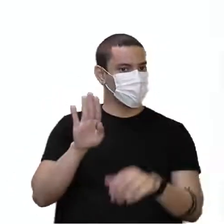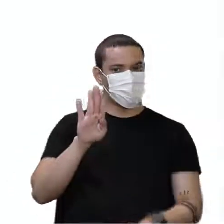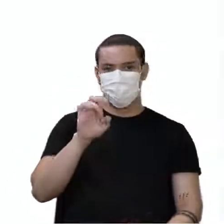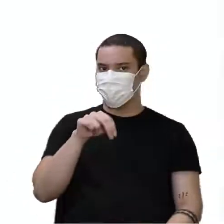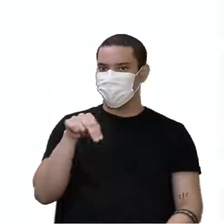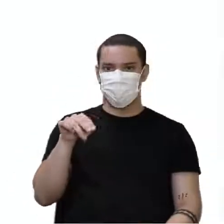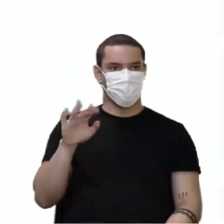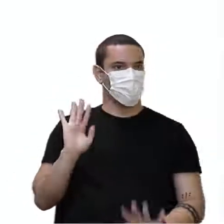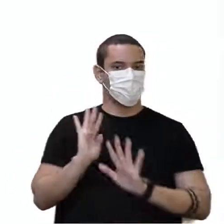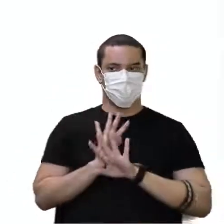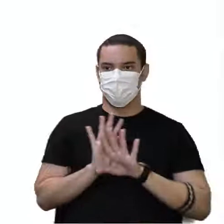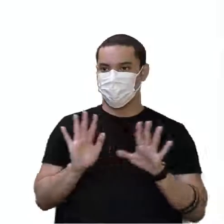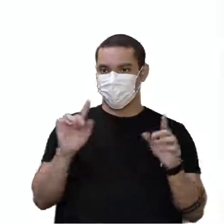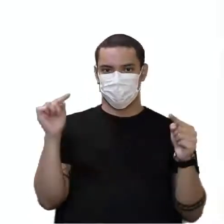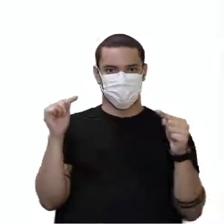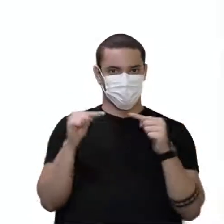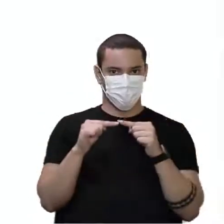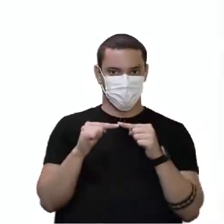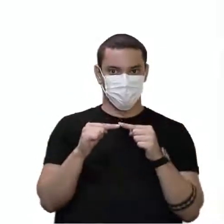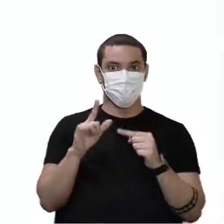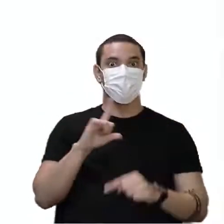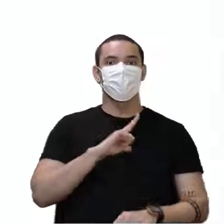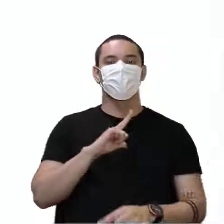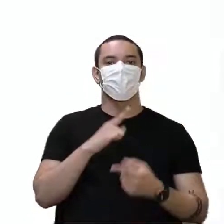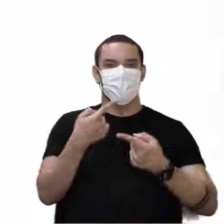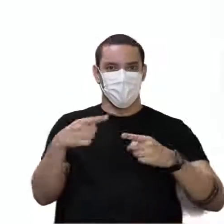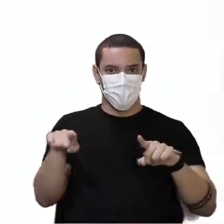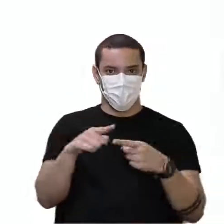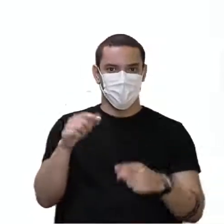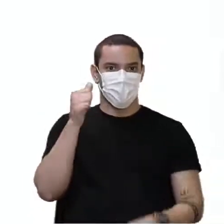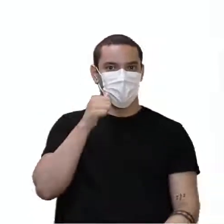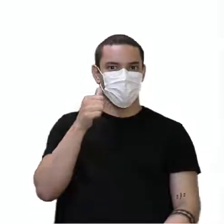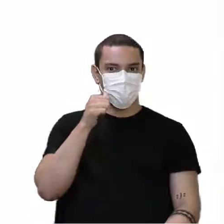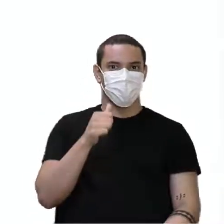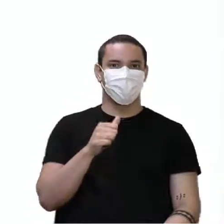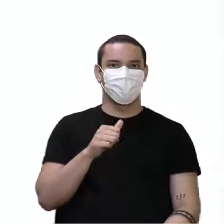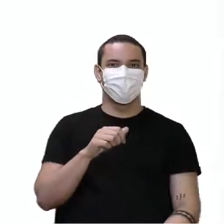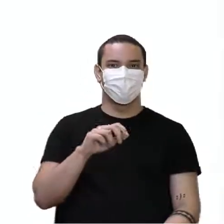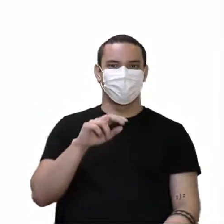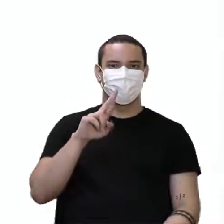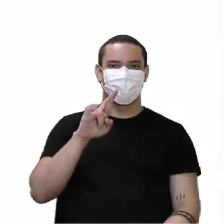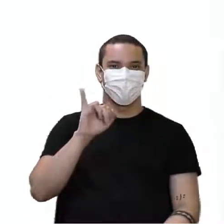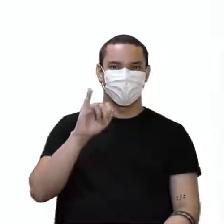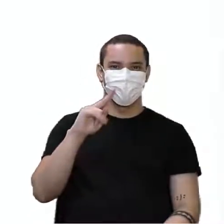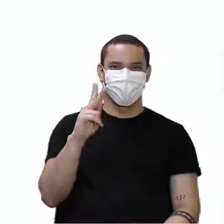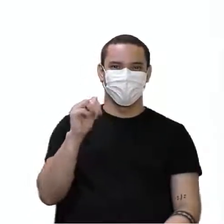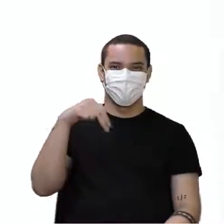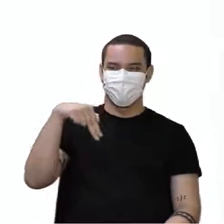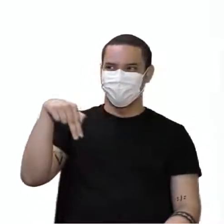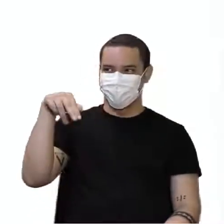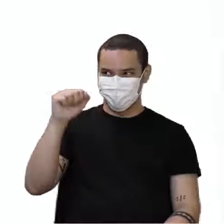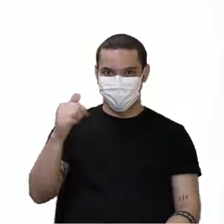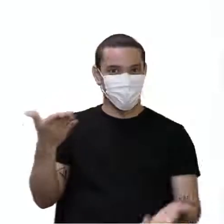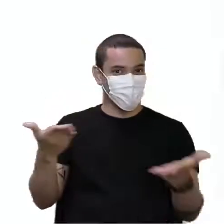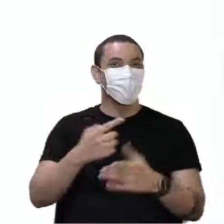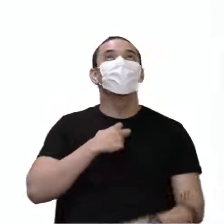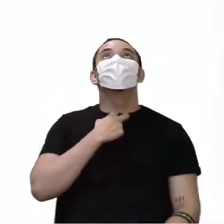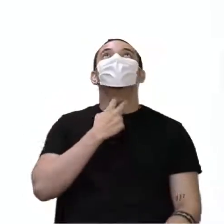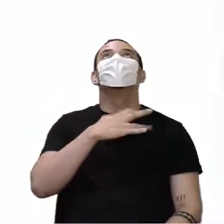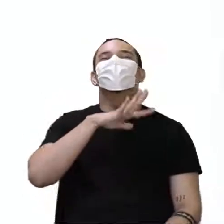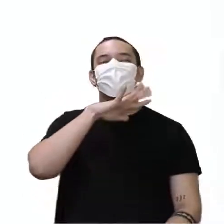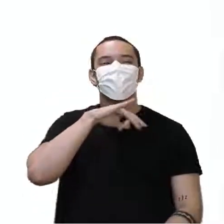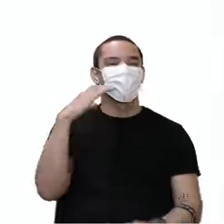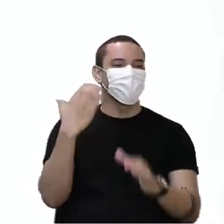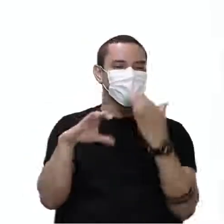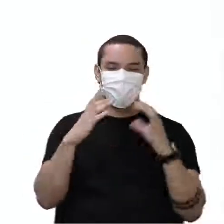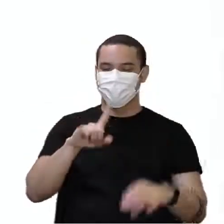been. Where have you been? Tem uma música da Rihanna que eu gosto. Tá bom, chega. Não dá pra cantar, não. Hoje minha voz não dá nem pra